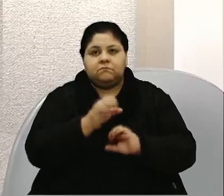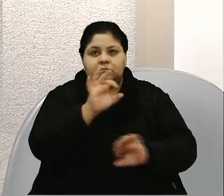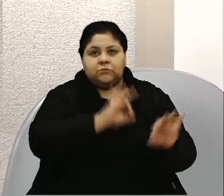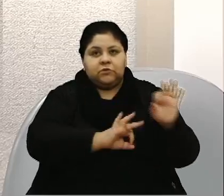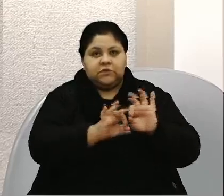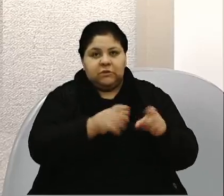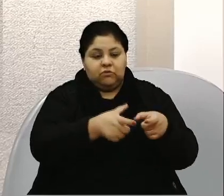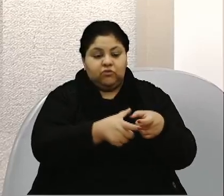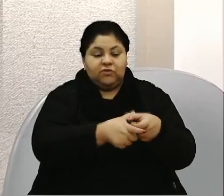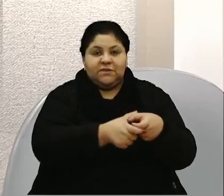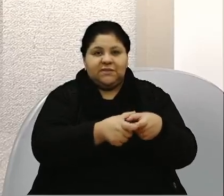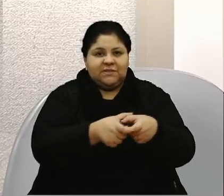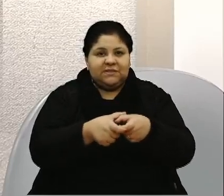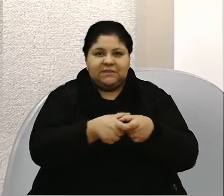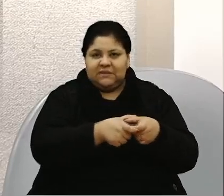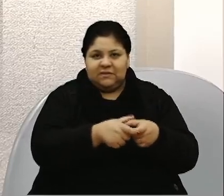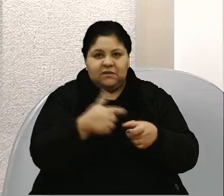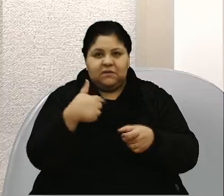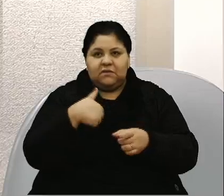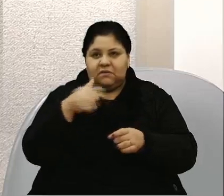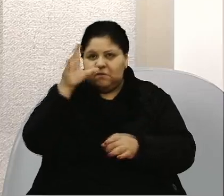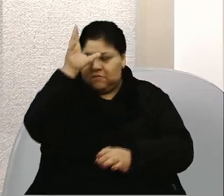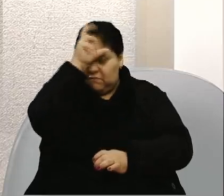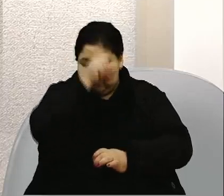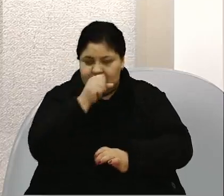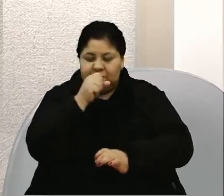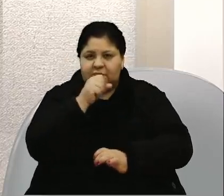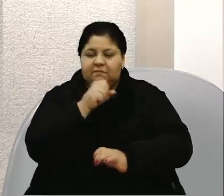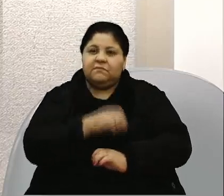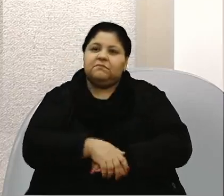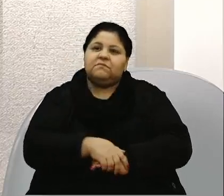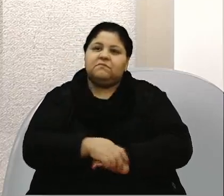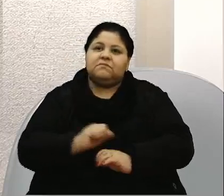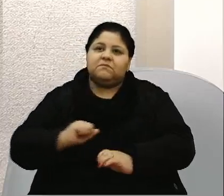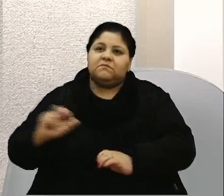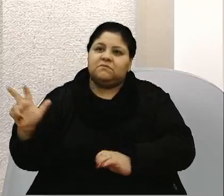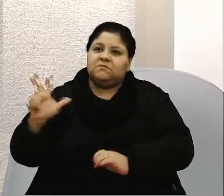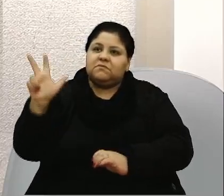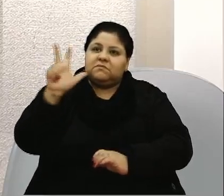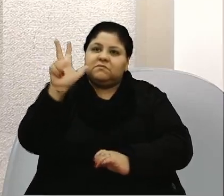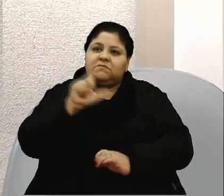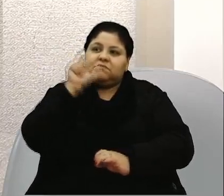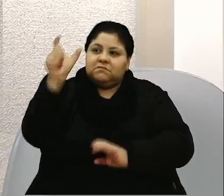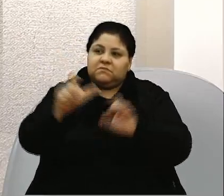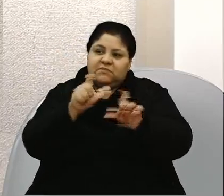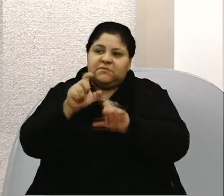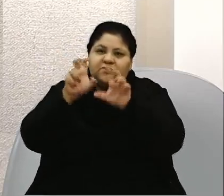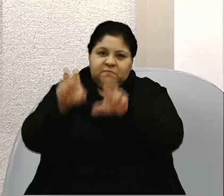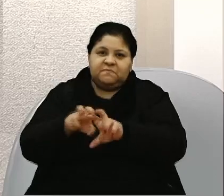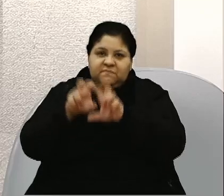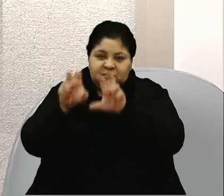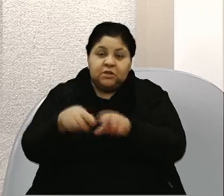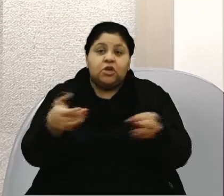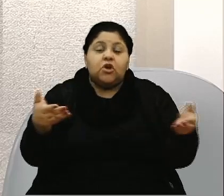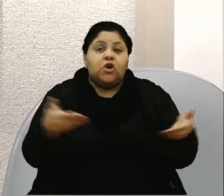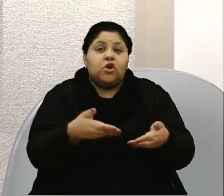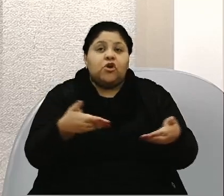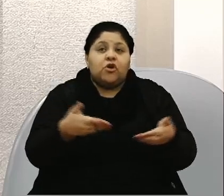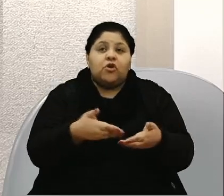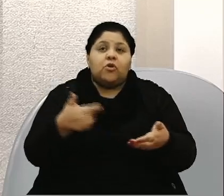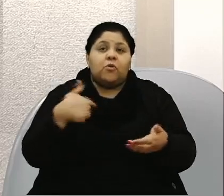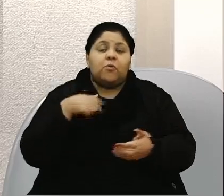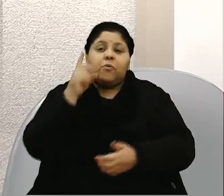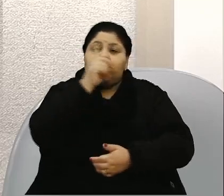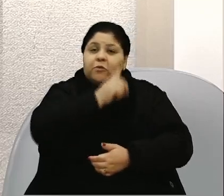distrital. E o que eu mais aprendi com ele foi valorizar com certeza as pessoas do interior. E hoje, os meus